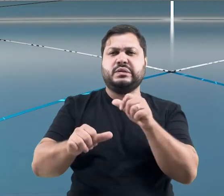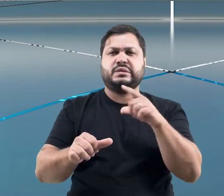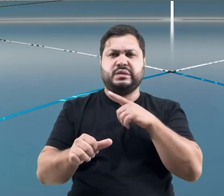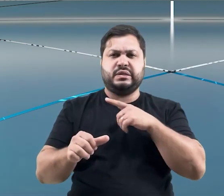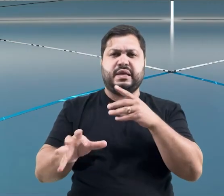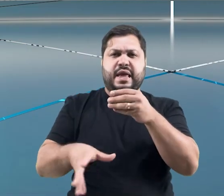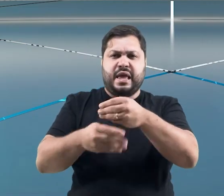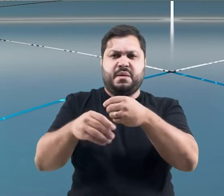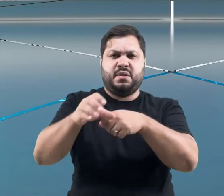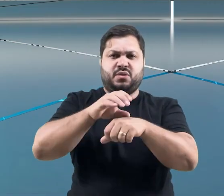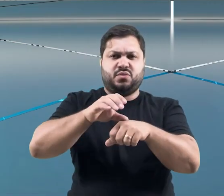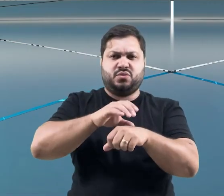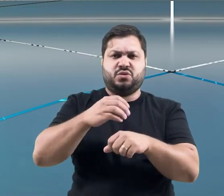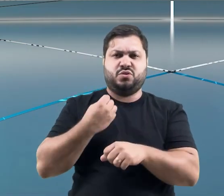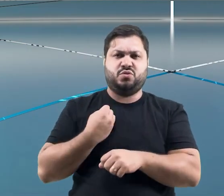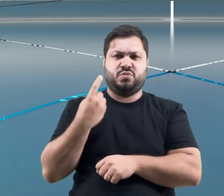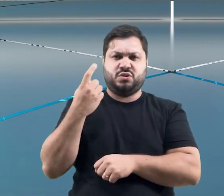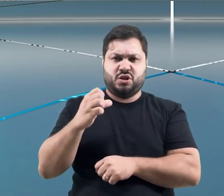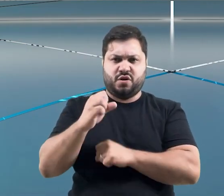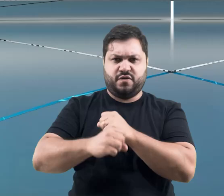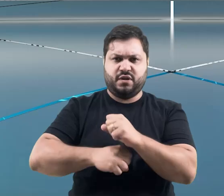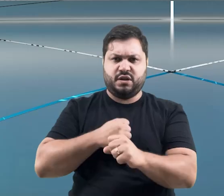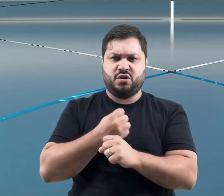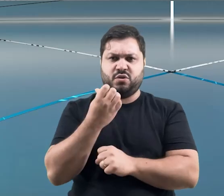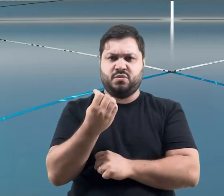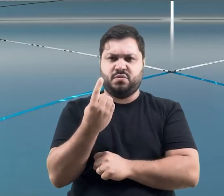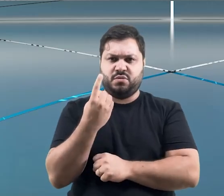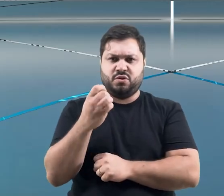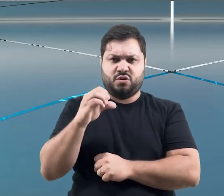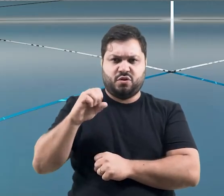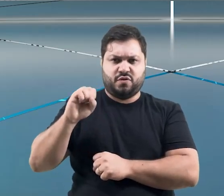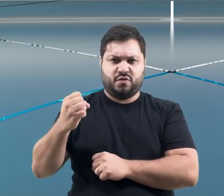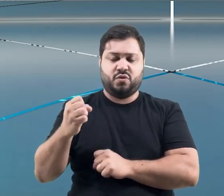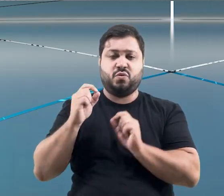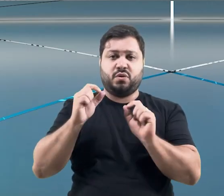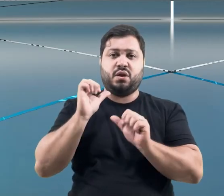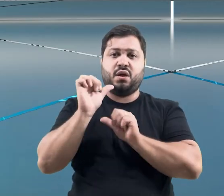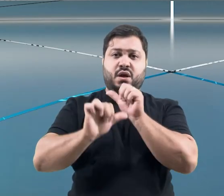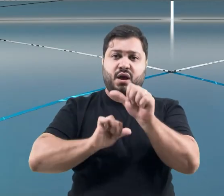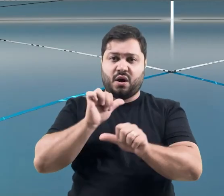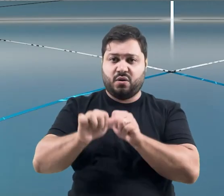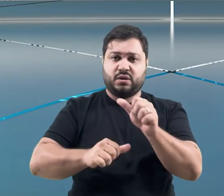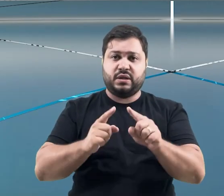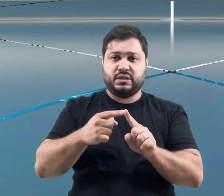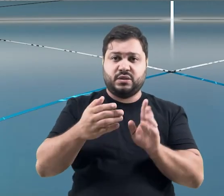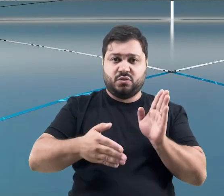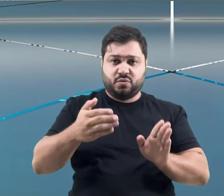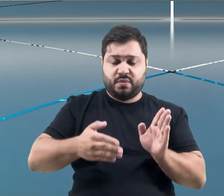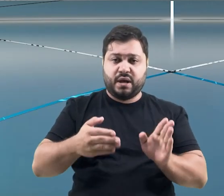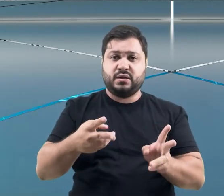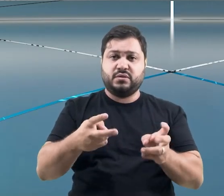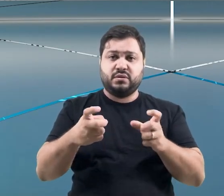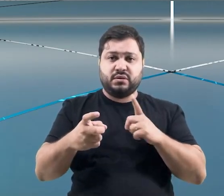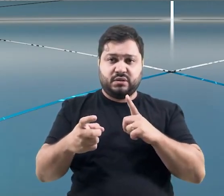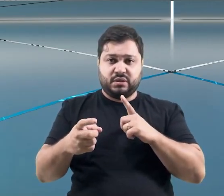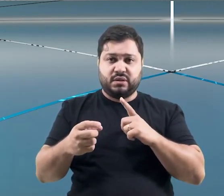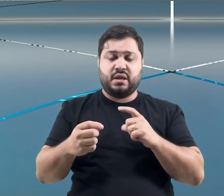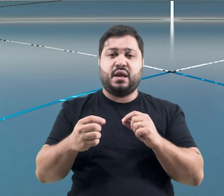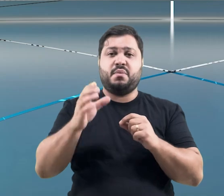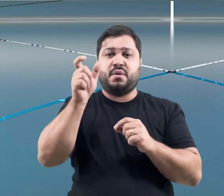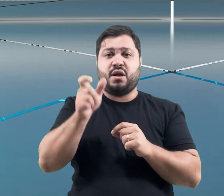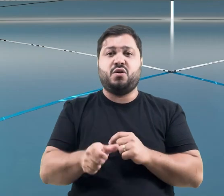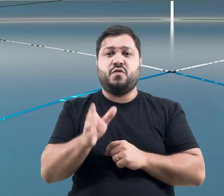Uma das mudanças trazidas pela Emenda Constitucional 19 de 1998 foi a alteração do prazo a